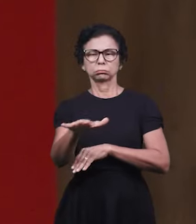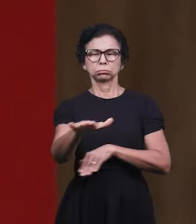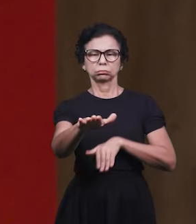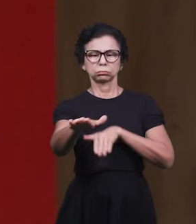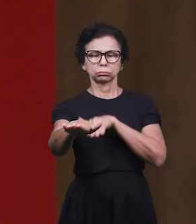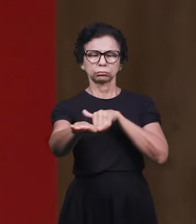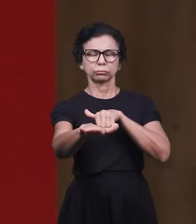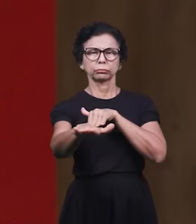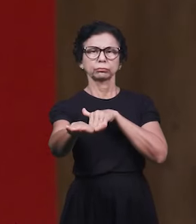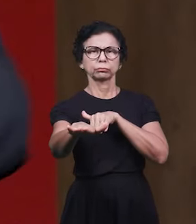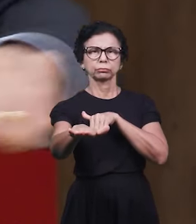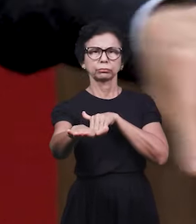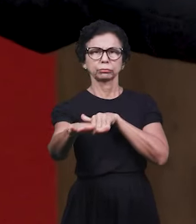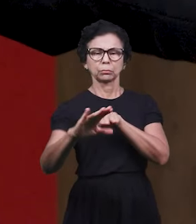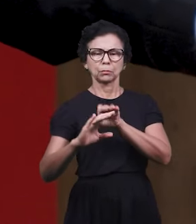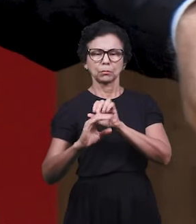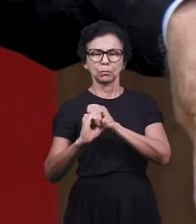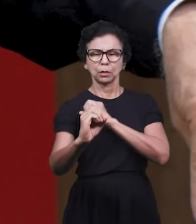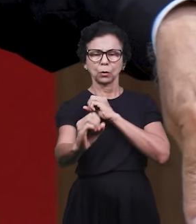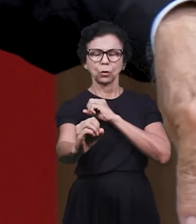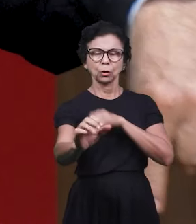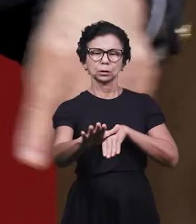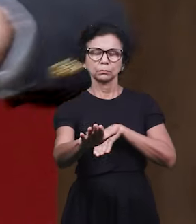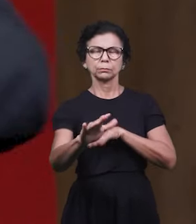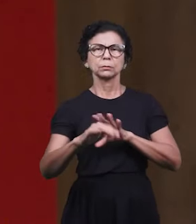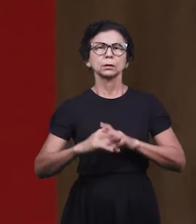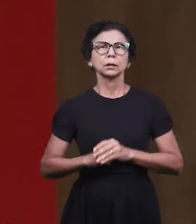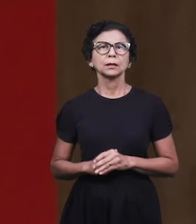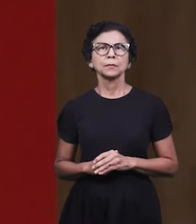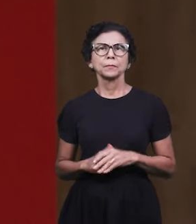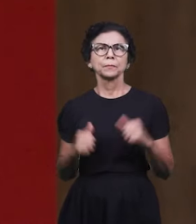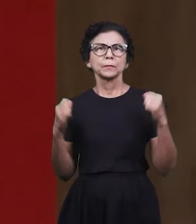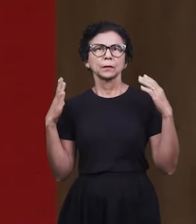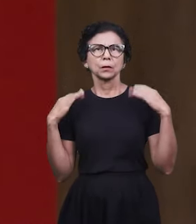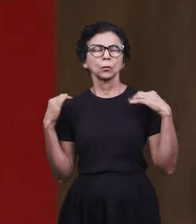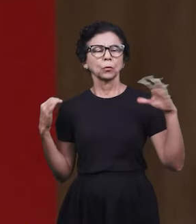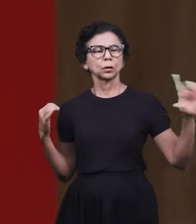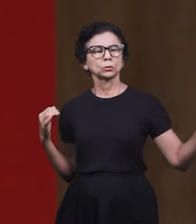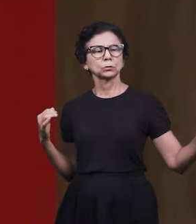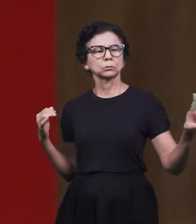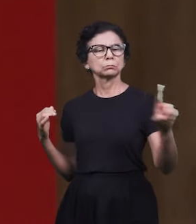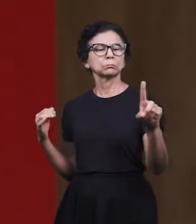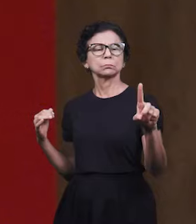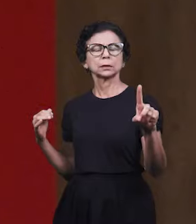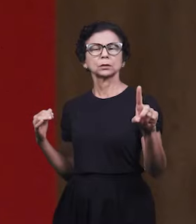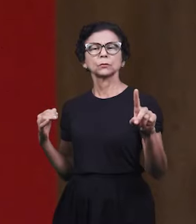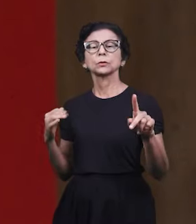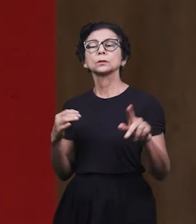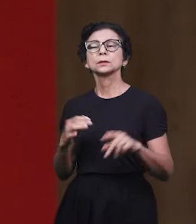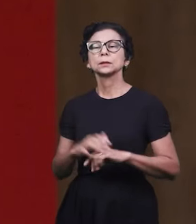quilômetro, 2, o anjo apareceu do lado de fora e disse para ele assim, manda parar o carro.